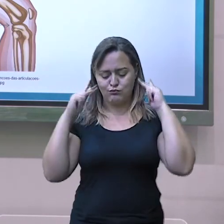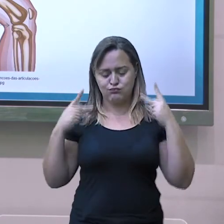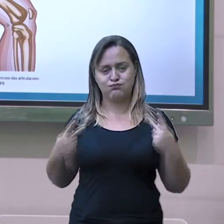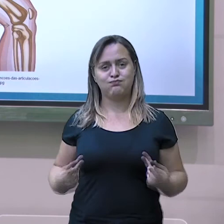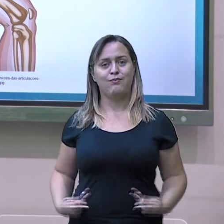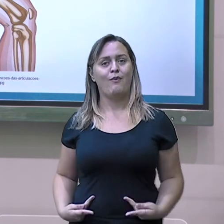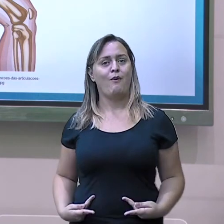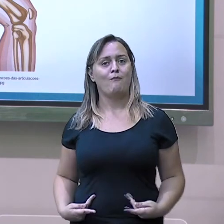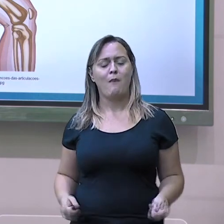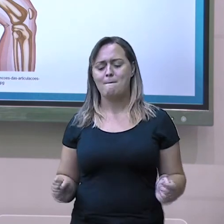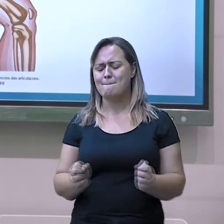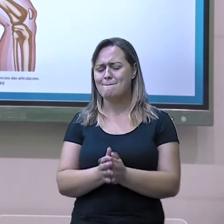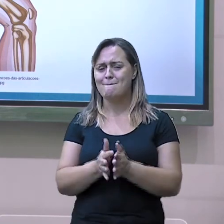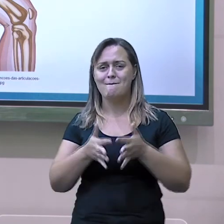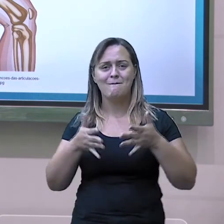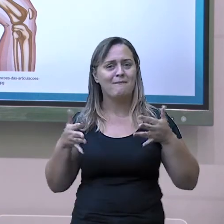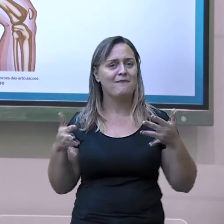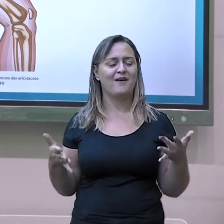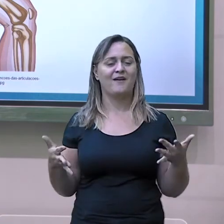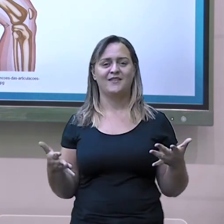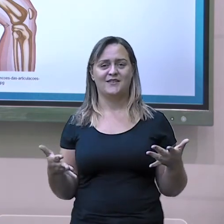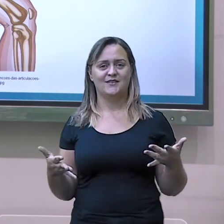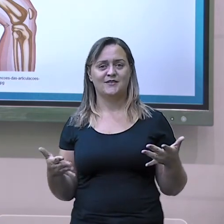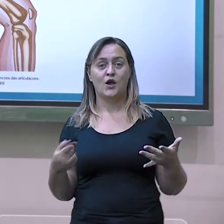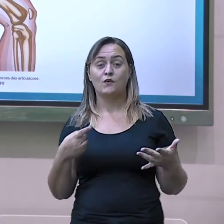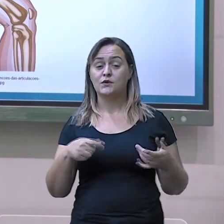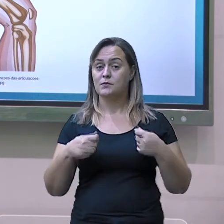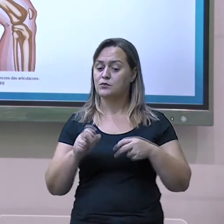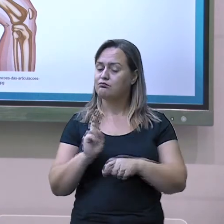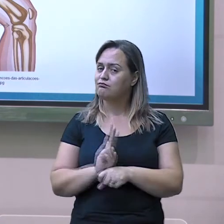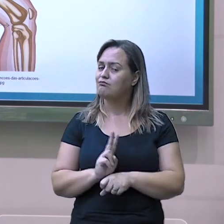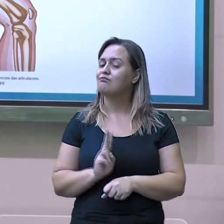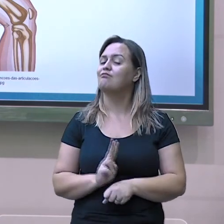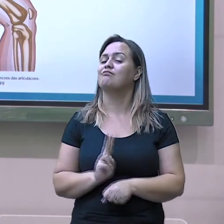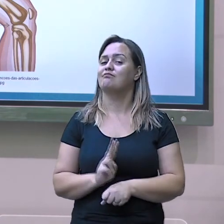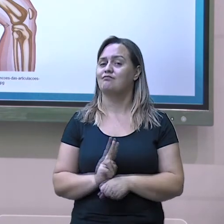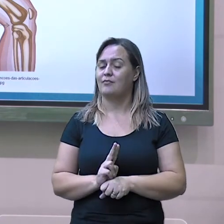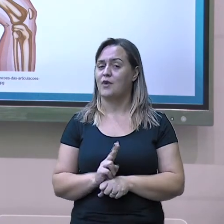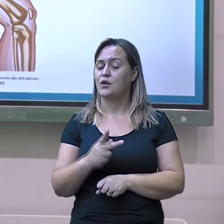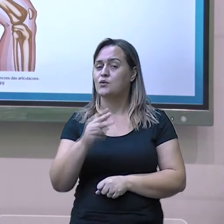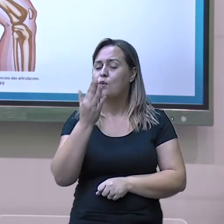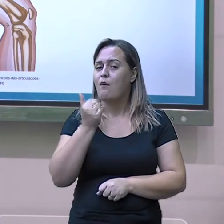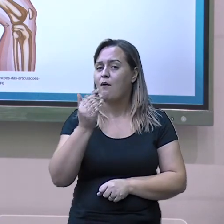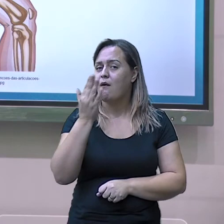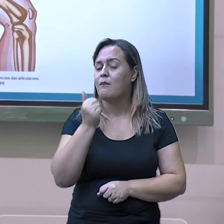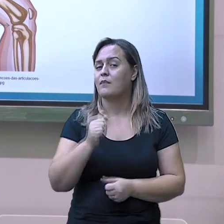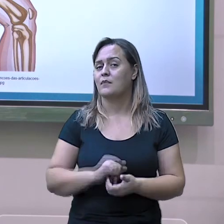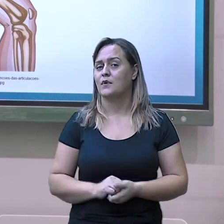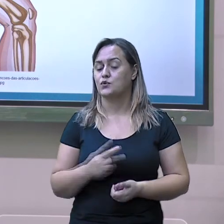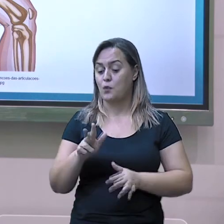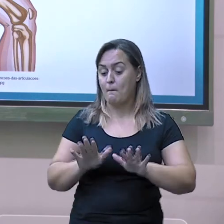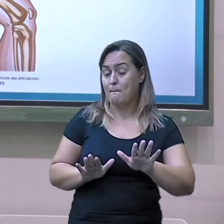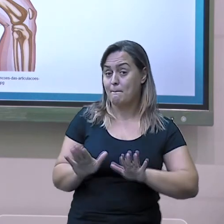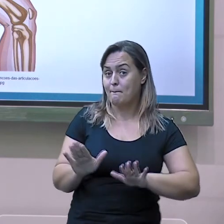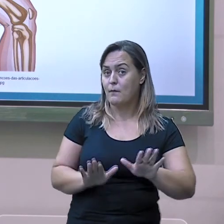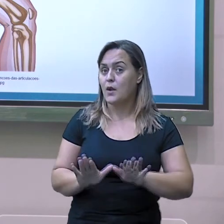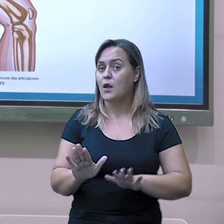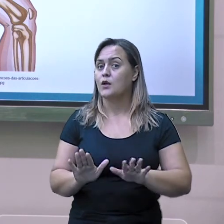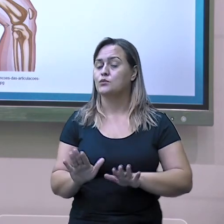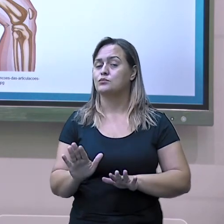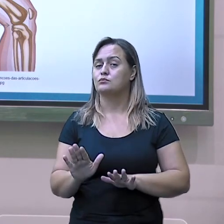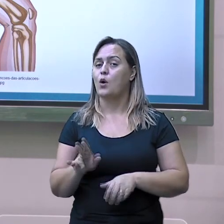é fantástico. Cuide dele. Cuide da alimentação, cuide da